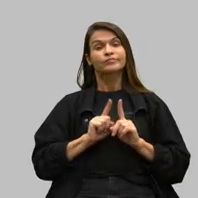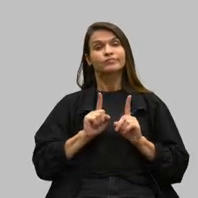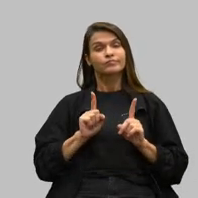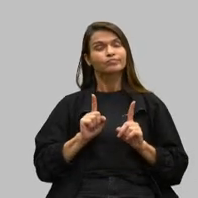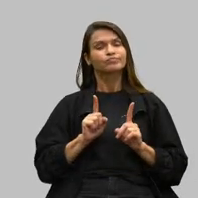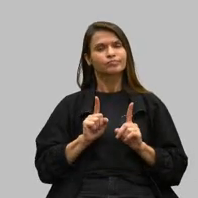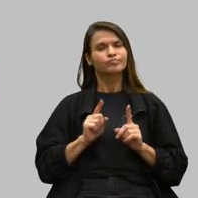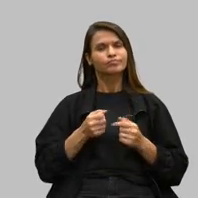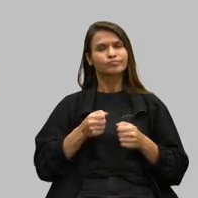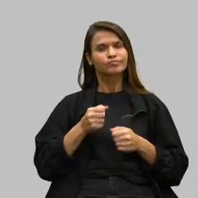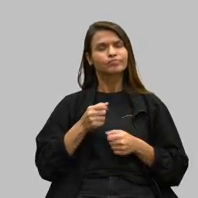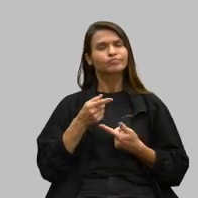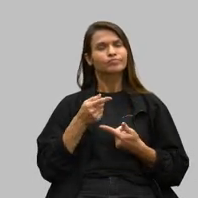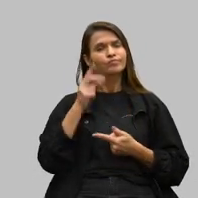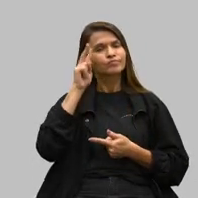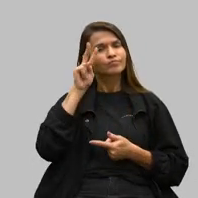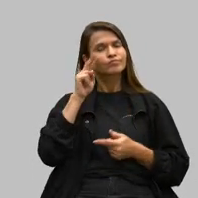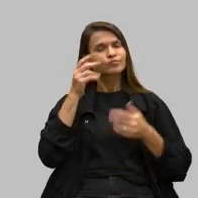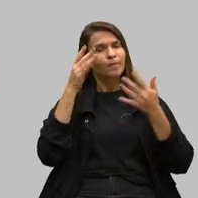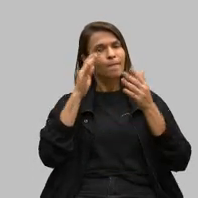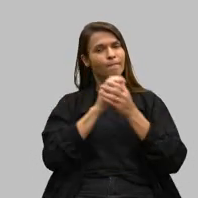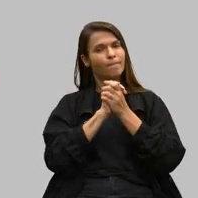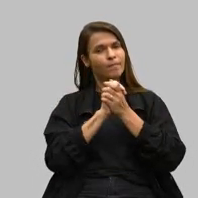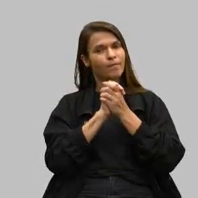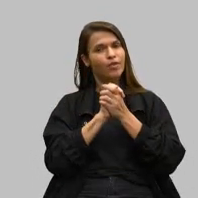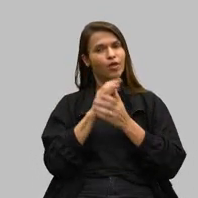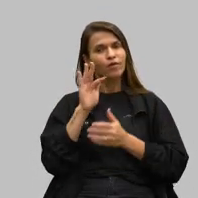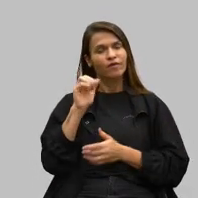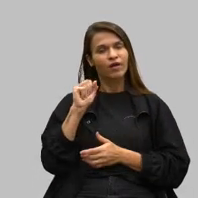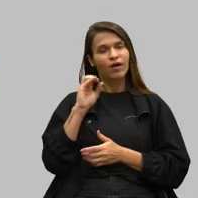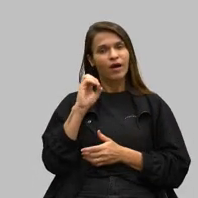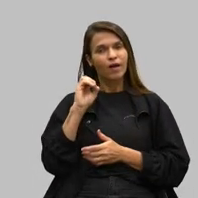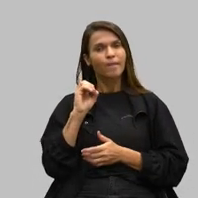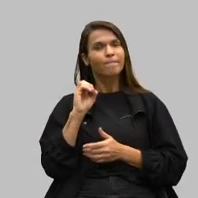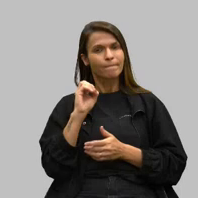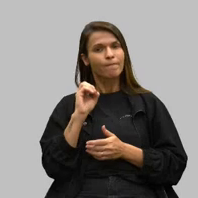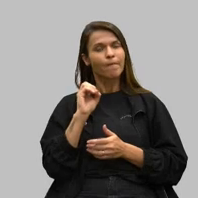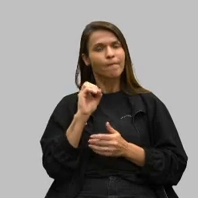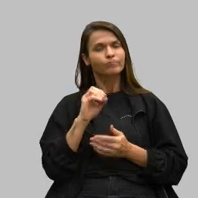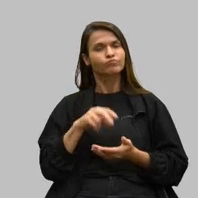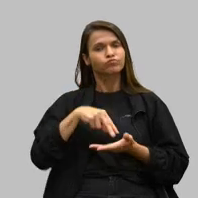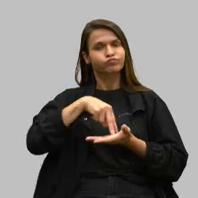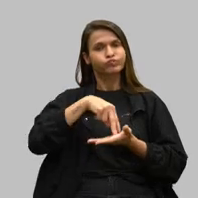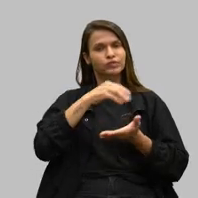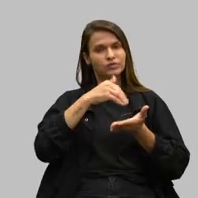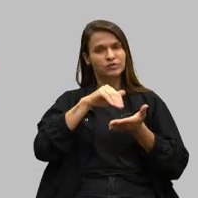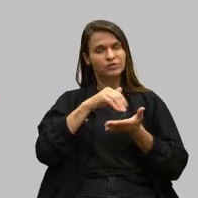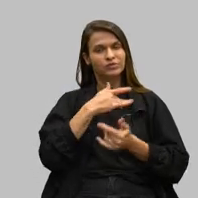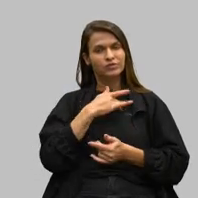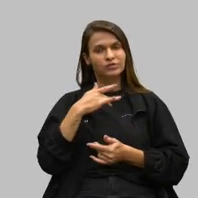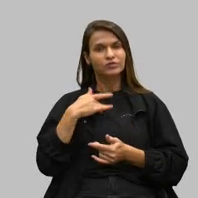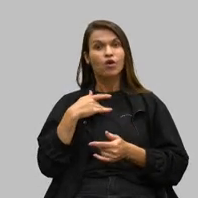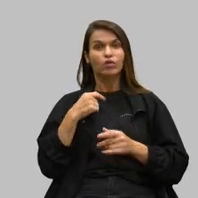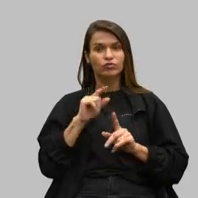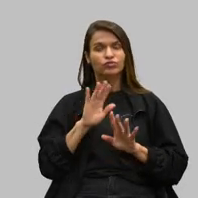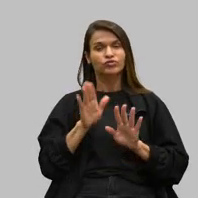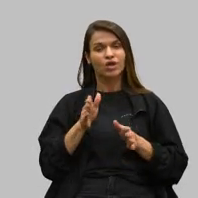furtar de parabenizar ao Fábio pela condição da Secretaria de Estado de Saúde. Fui secretário municipal de saúde,